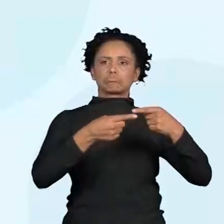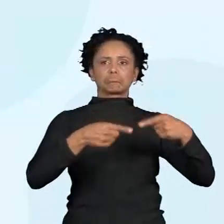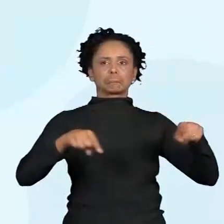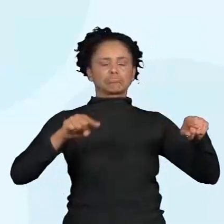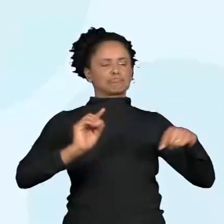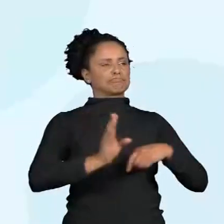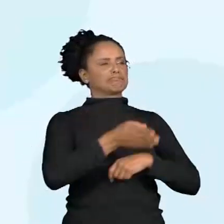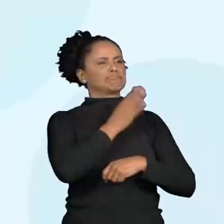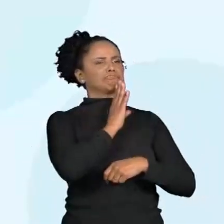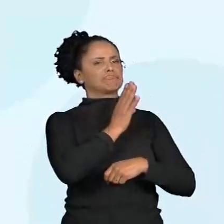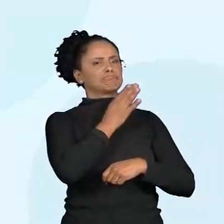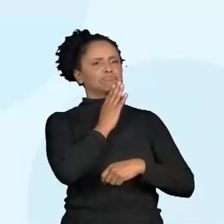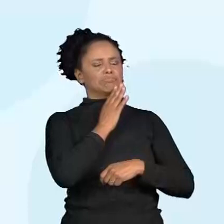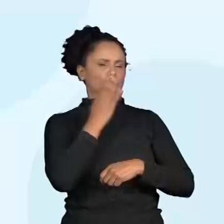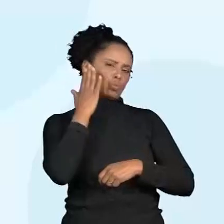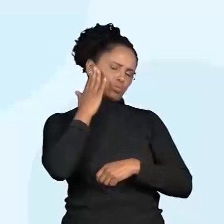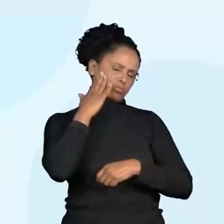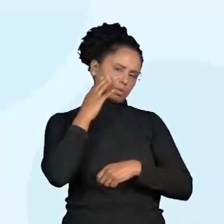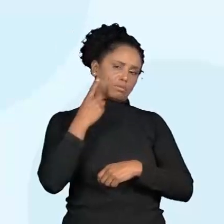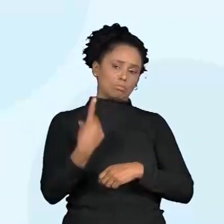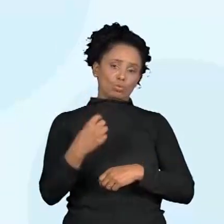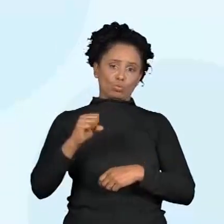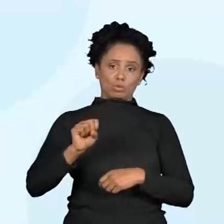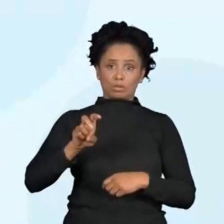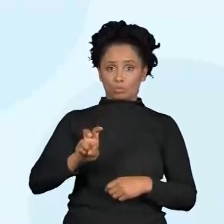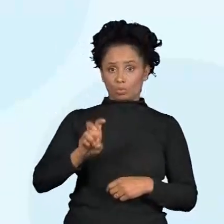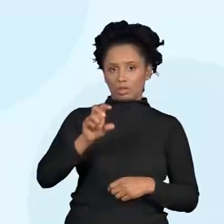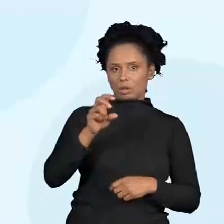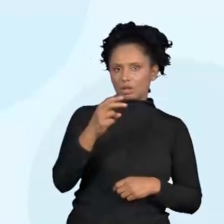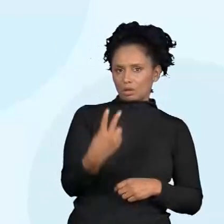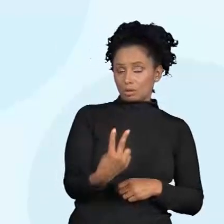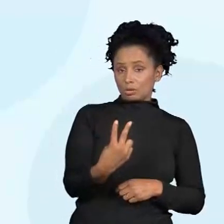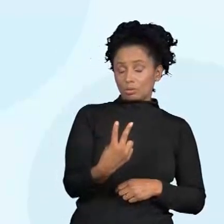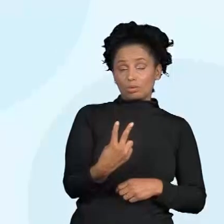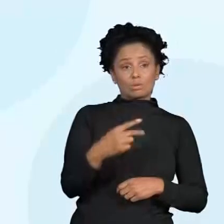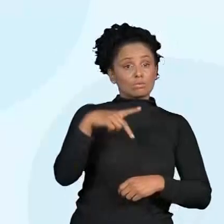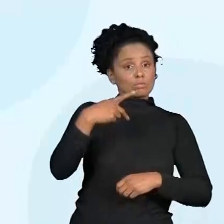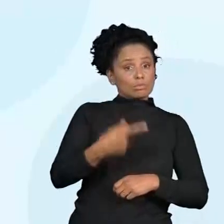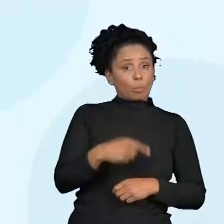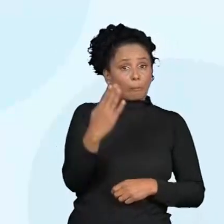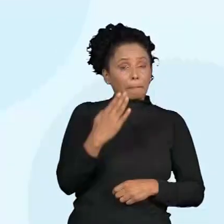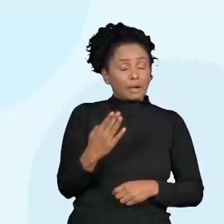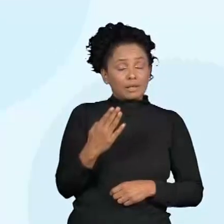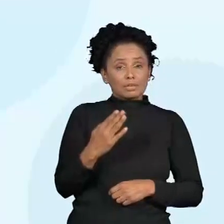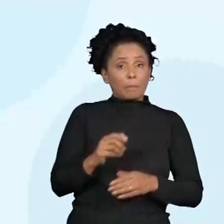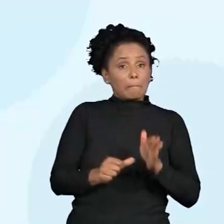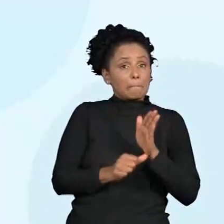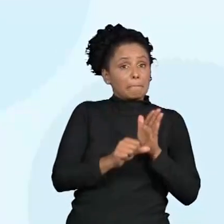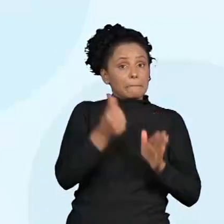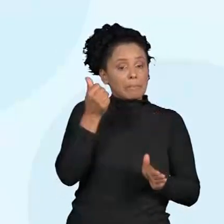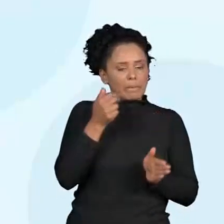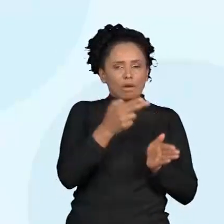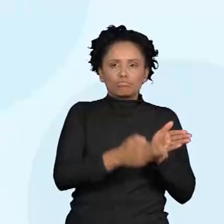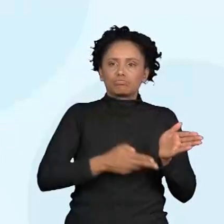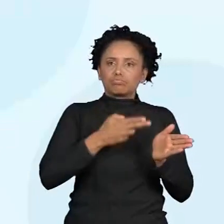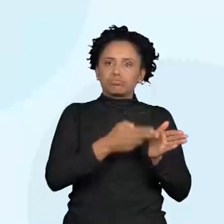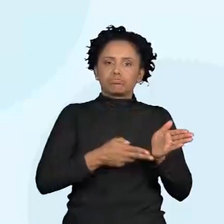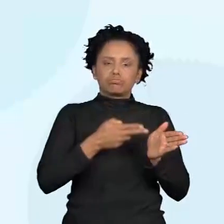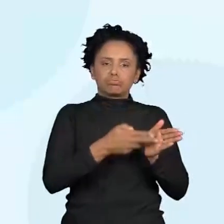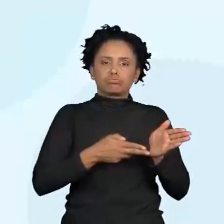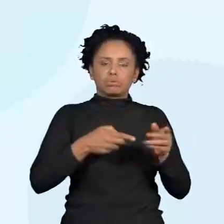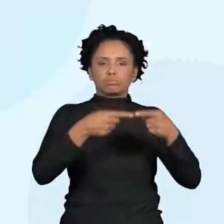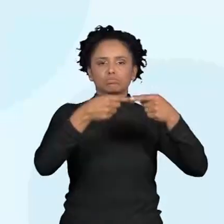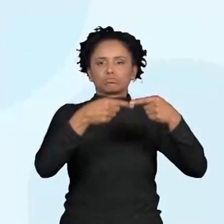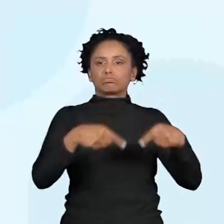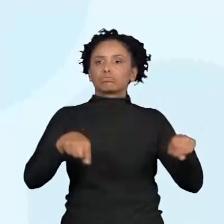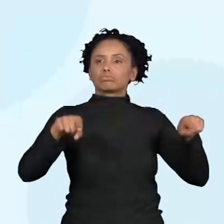em 1852 o Brasil dá o seu primeiro passo para as ferrovias aí, que serão super importantes